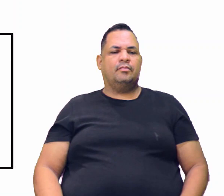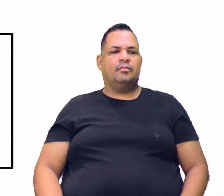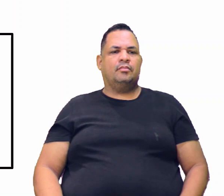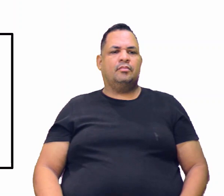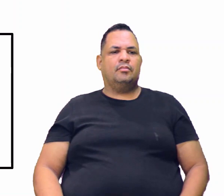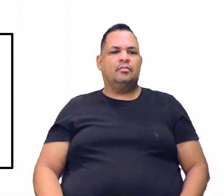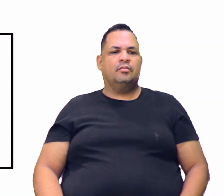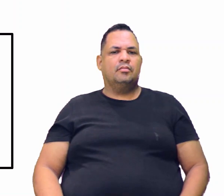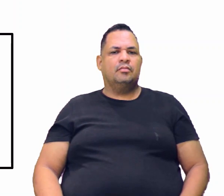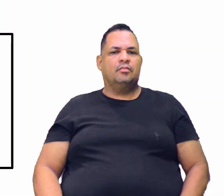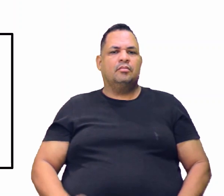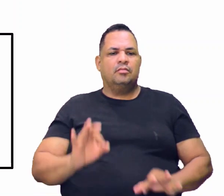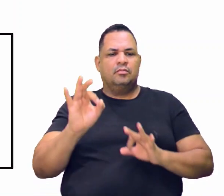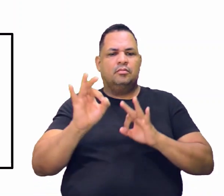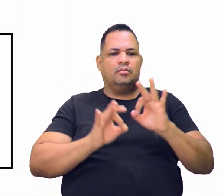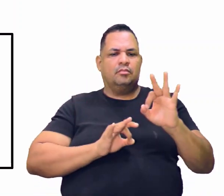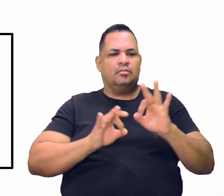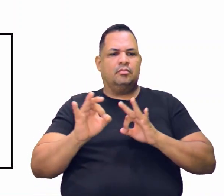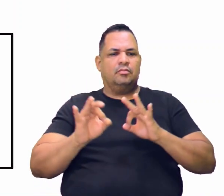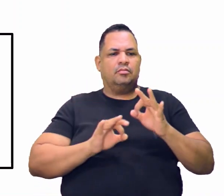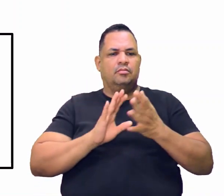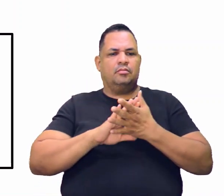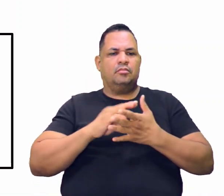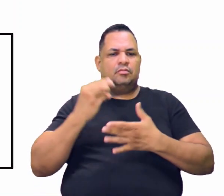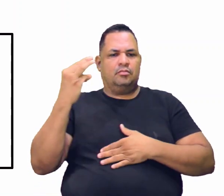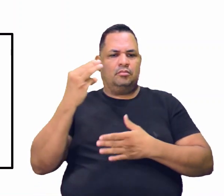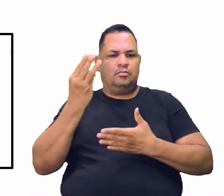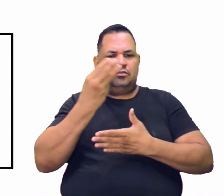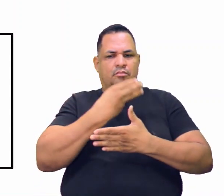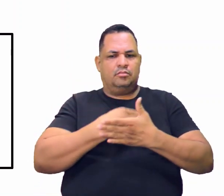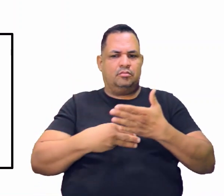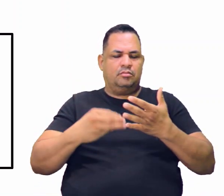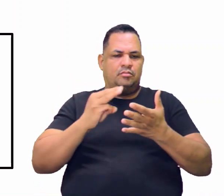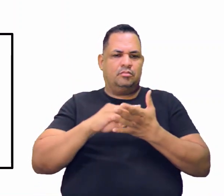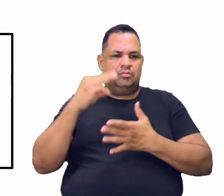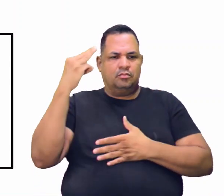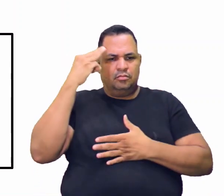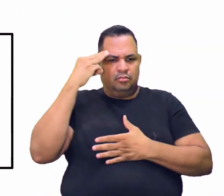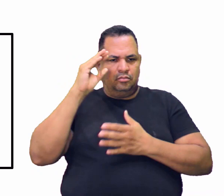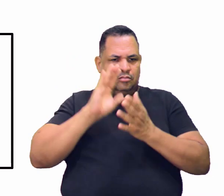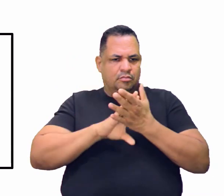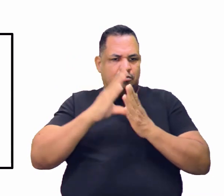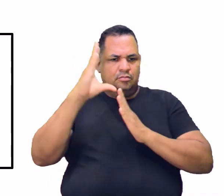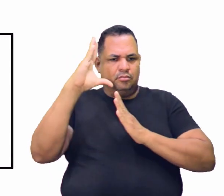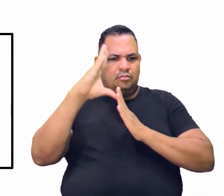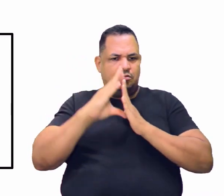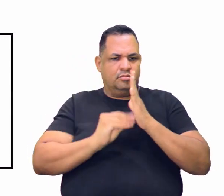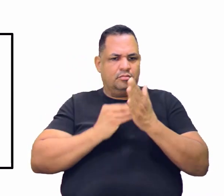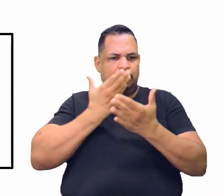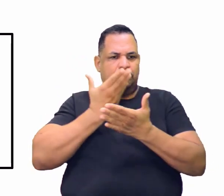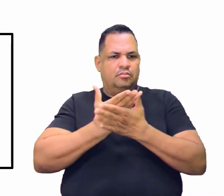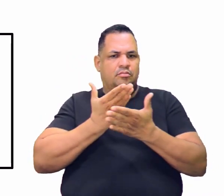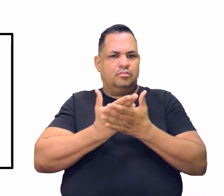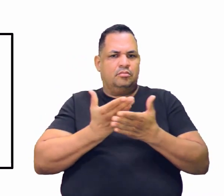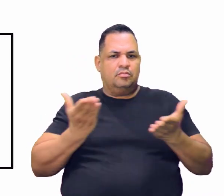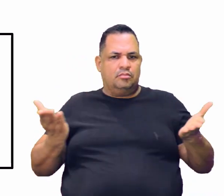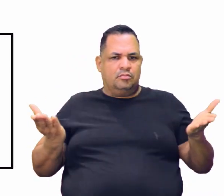Você vai construir um mapa mental do conteúdo estudado.